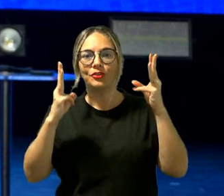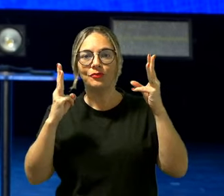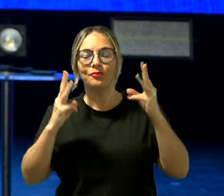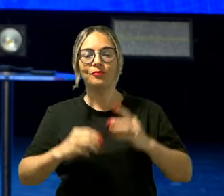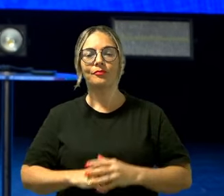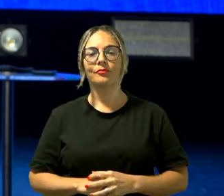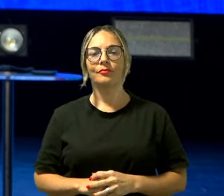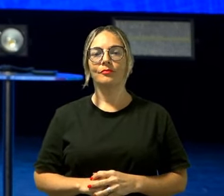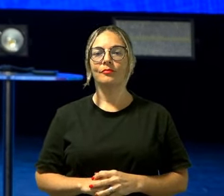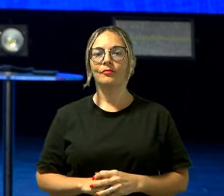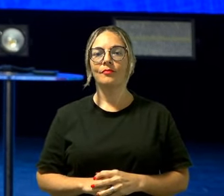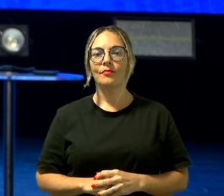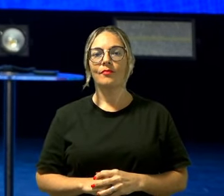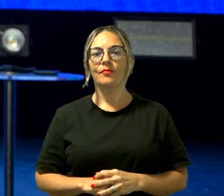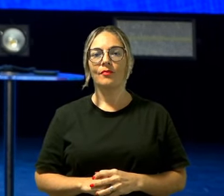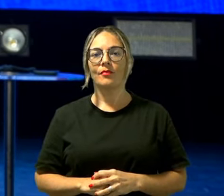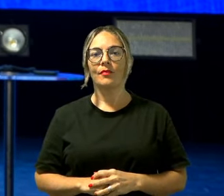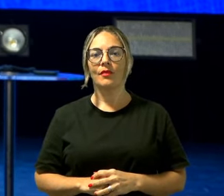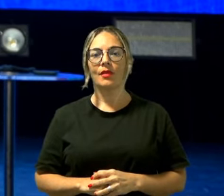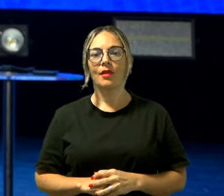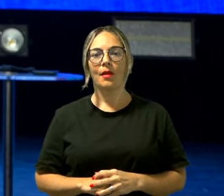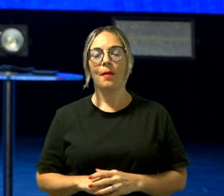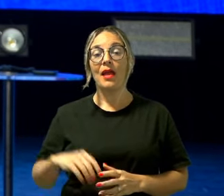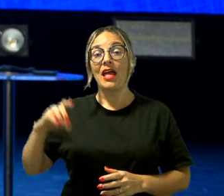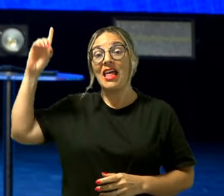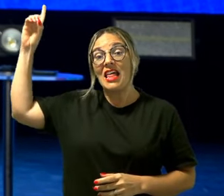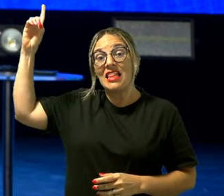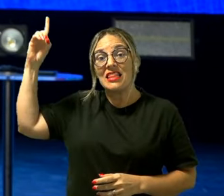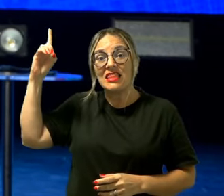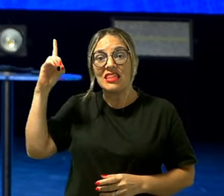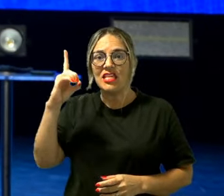você vai viver é o próprio Deus.